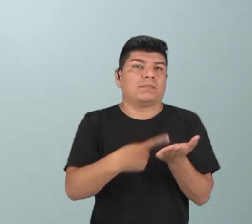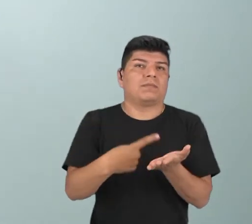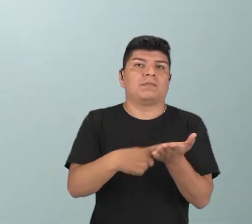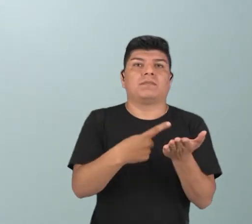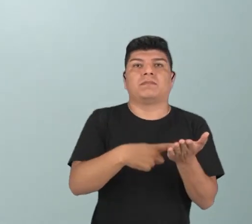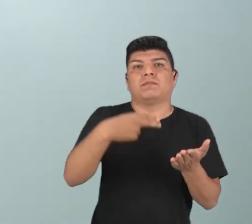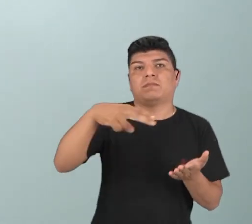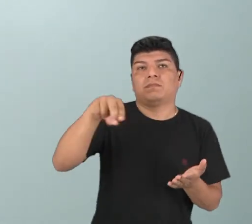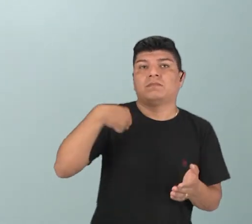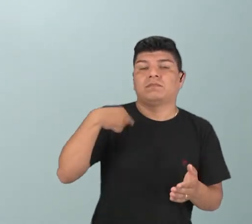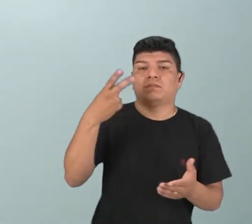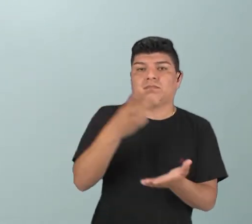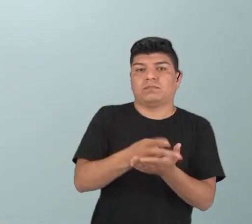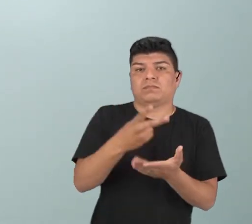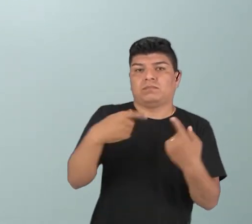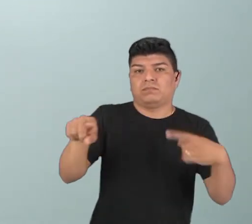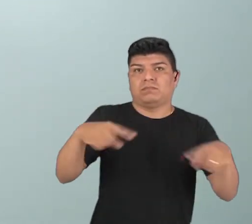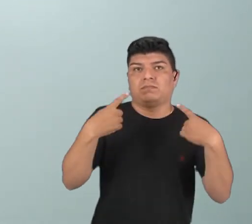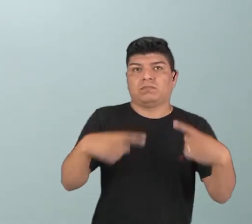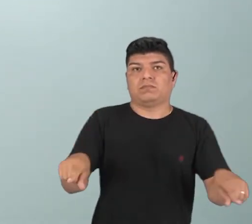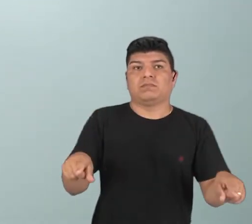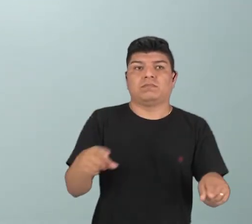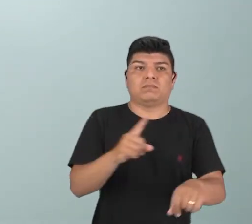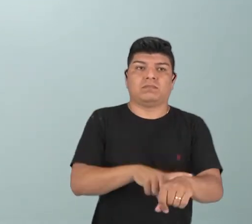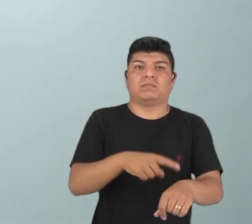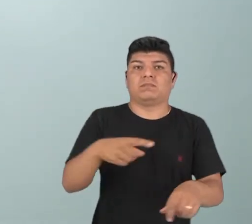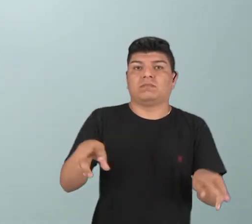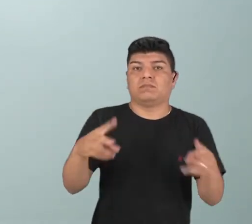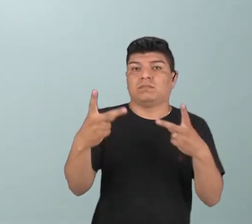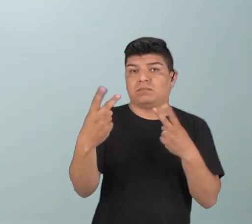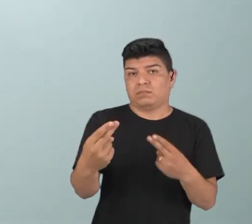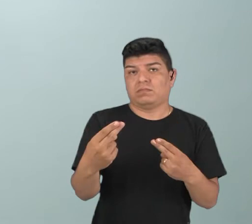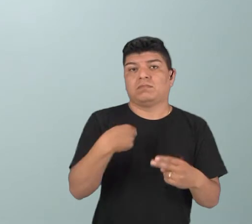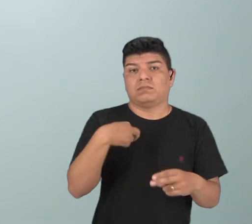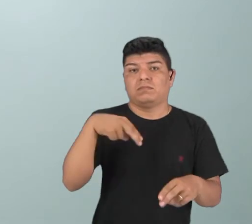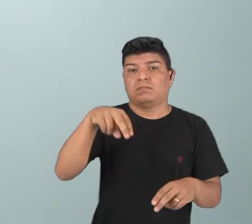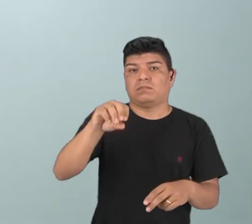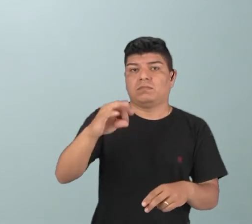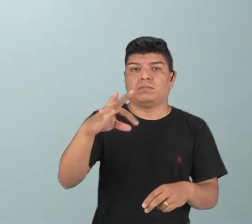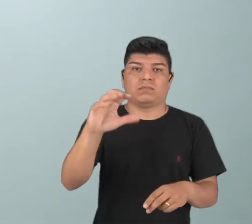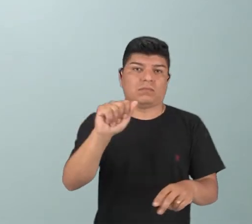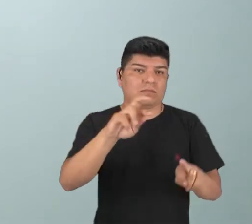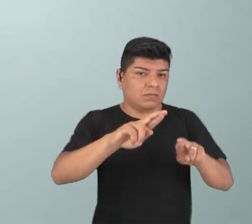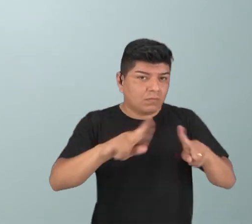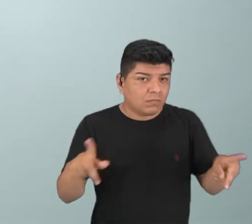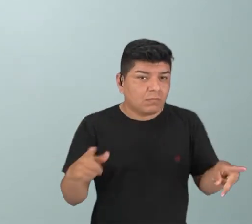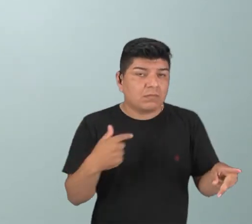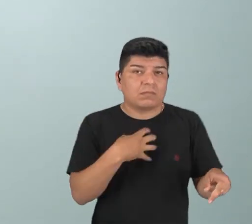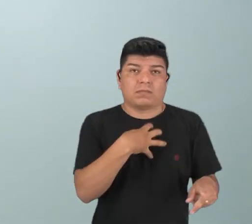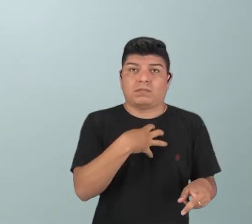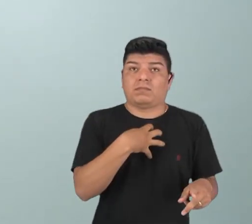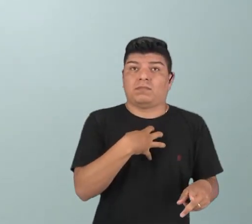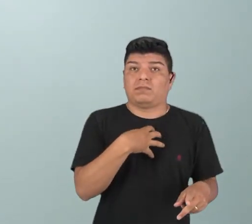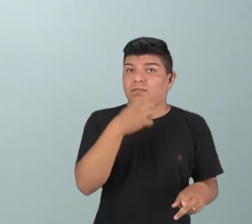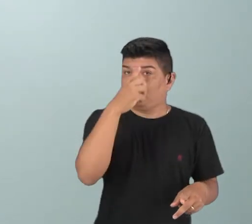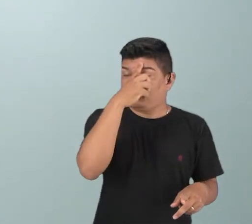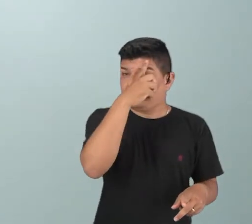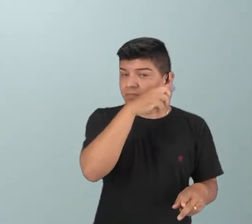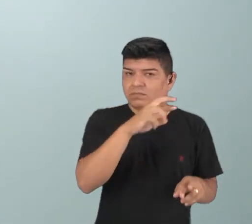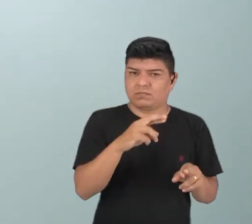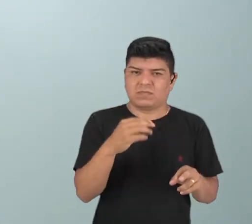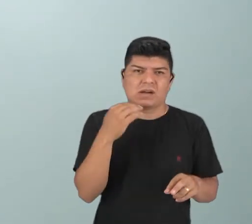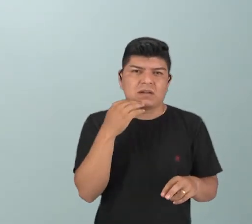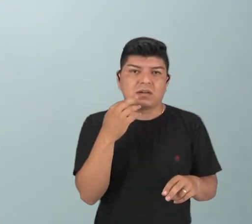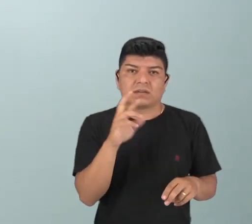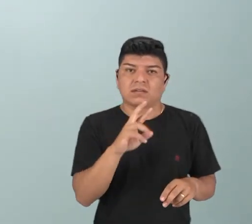que são tocadas ao mesmo tempo. Mesmo que sejam notas diferentes, mas ela te dá uma harmonia, ela não te dá uma